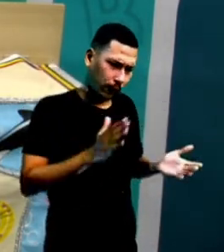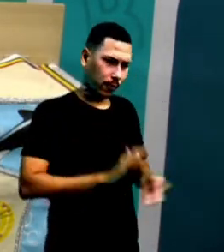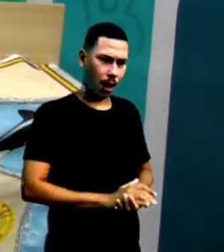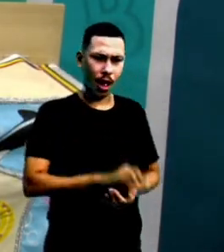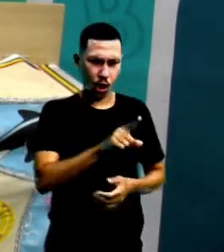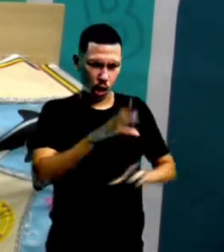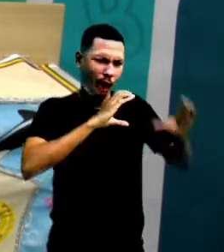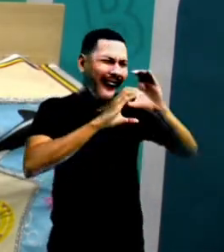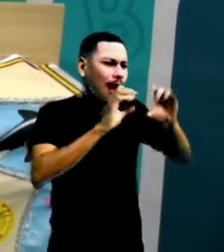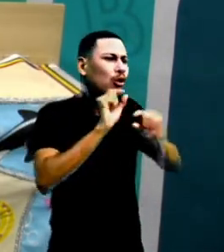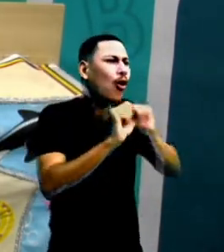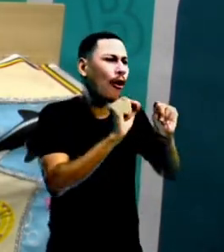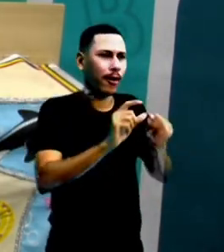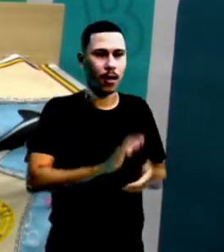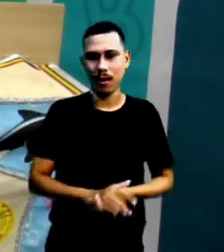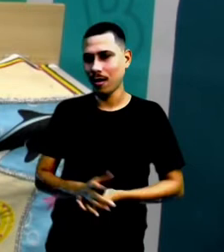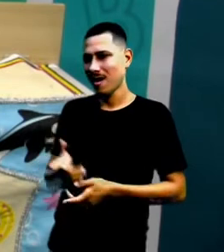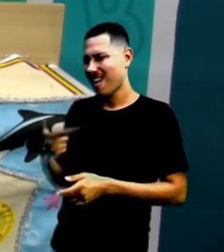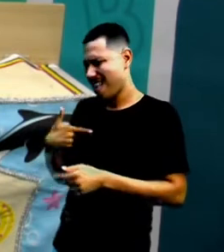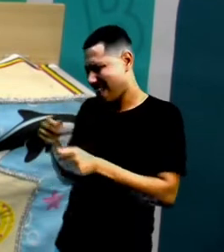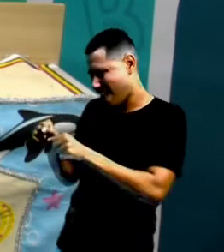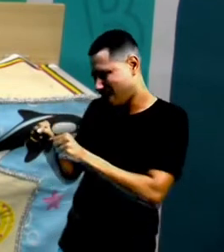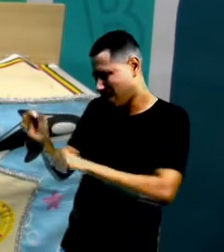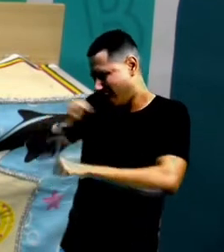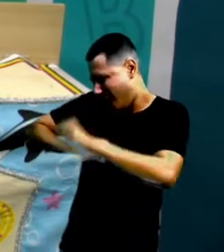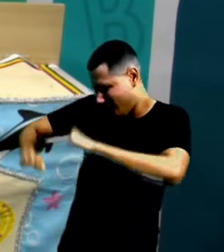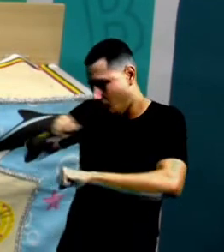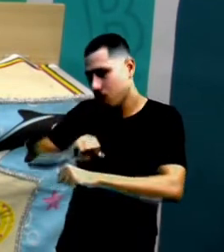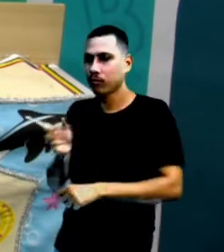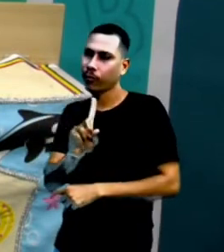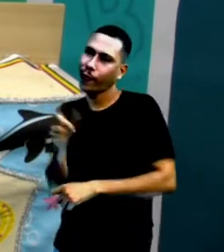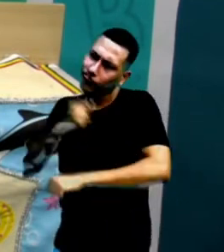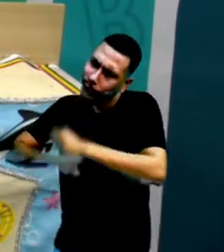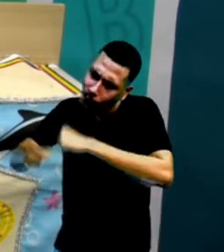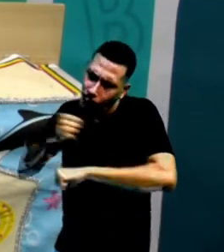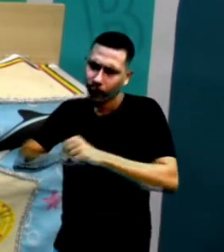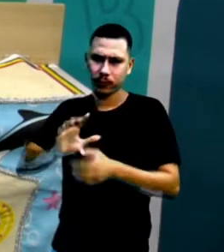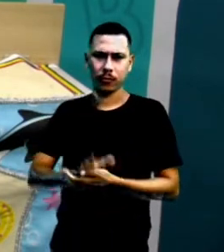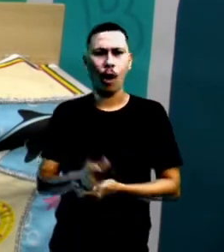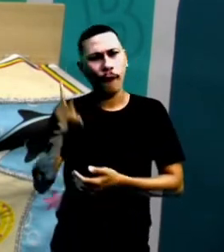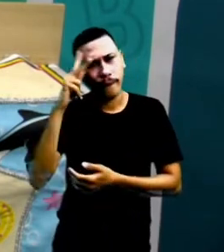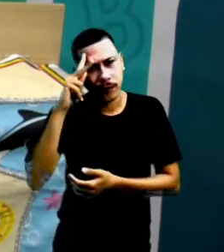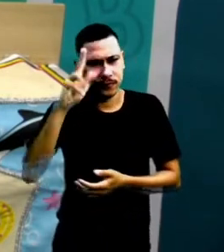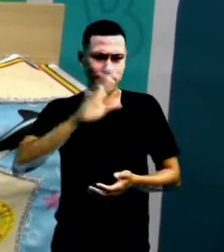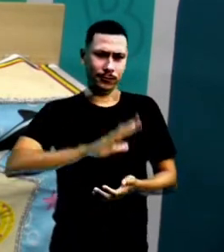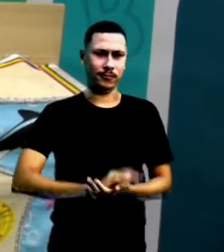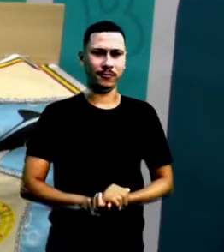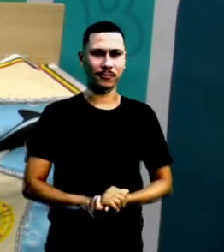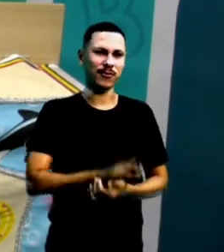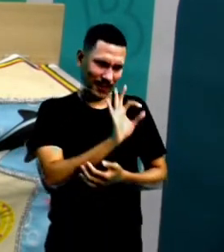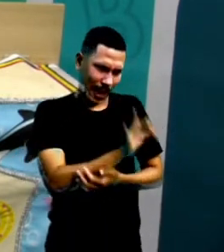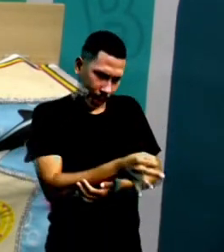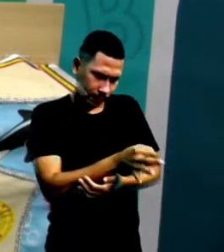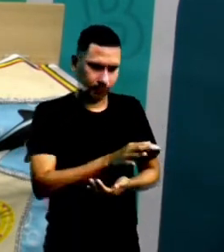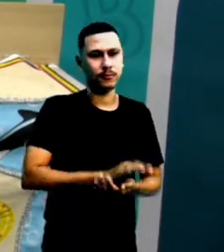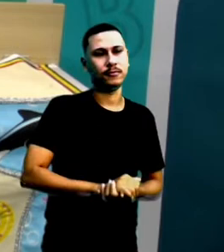tá cantando o quê? Dá pra fazer um funk. Não, mas não é funk, leiturinha. É uma história. Tá